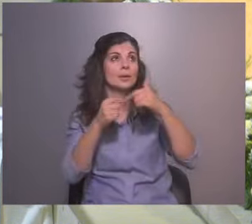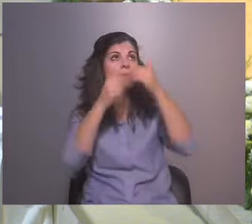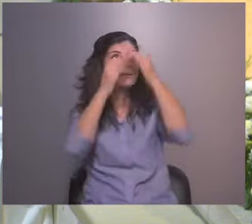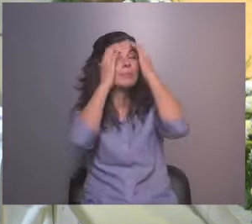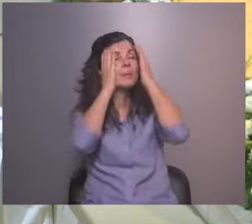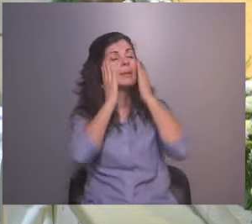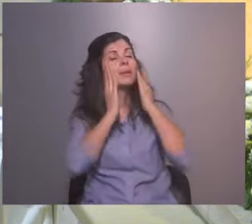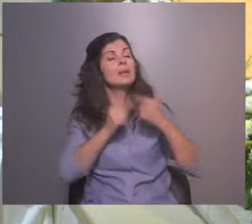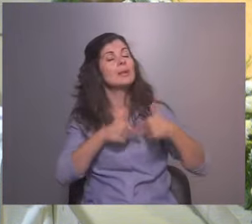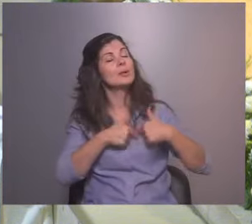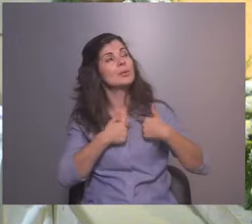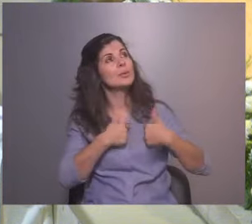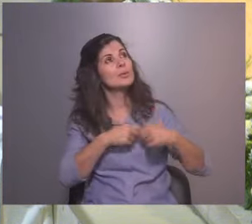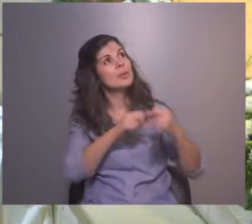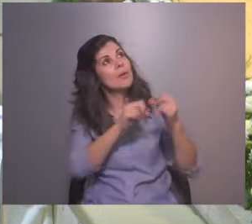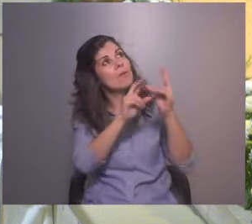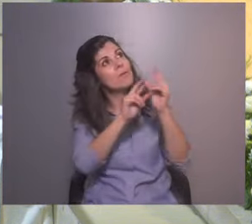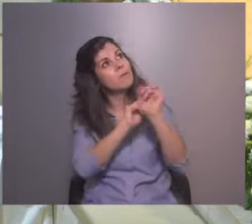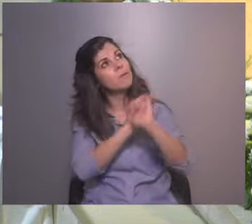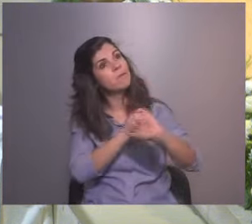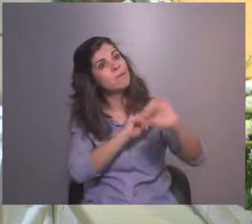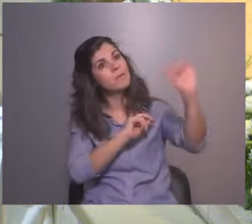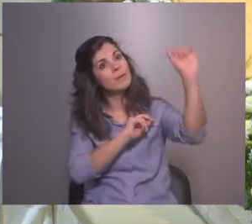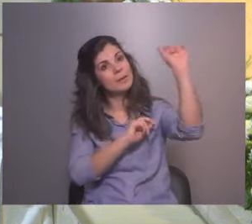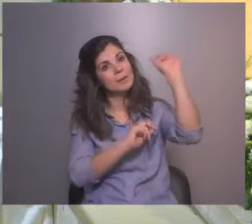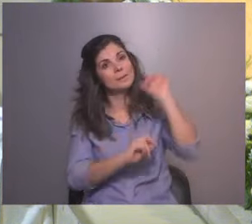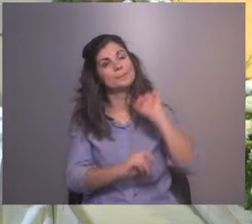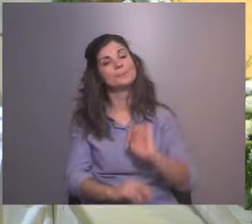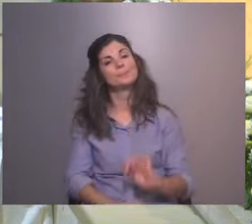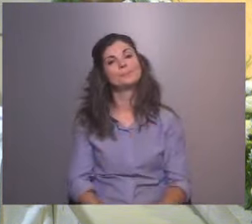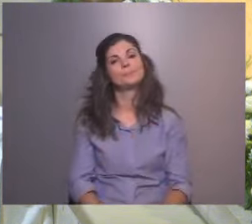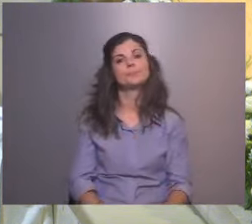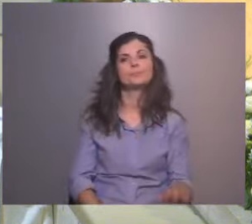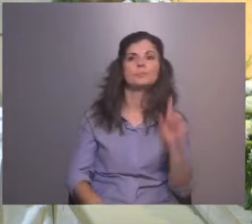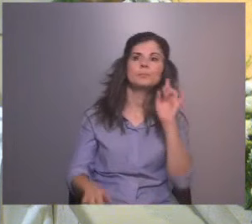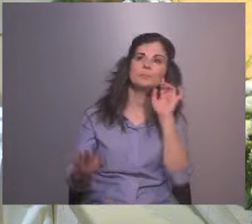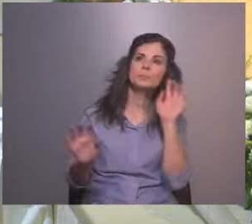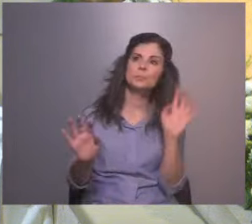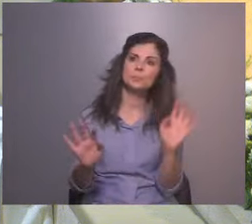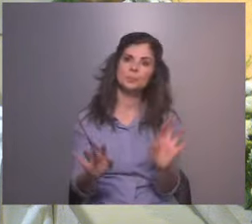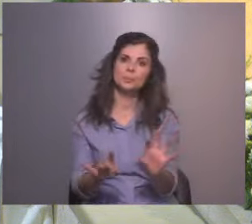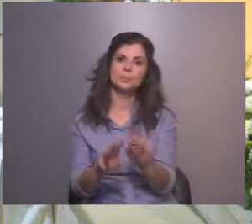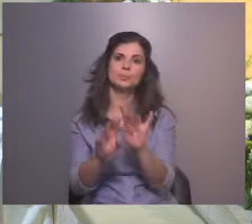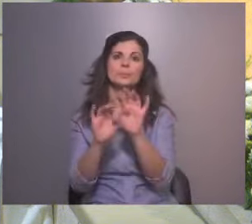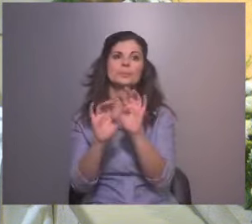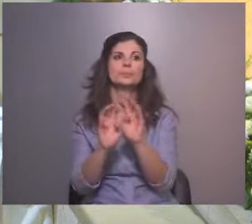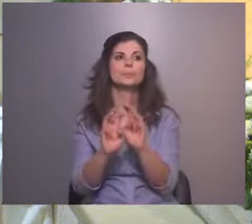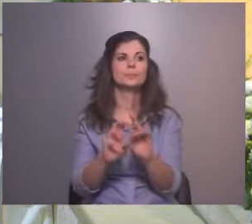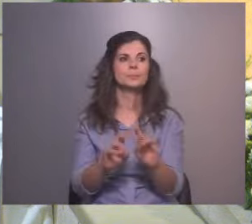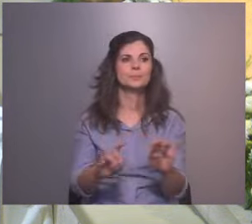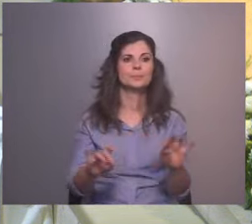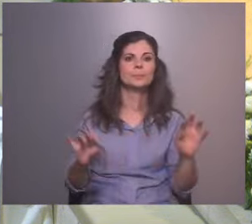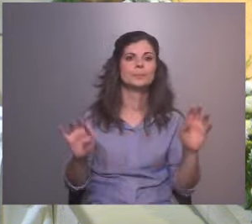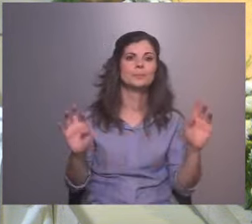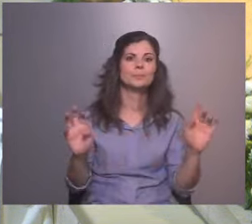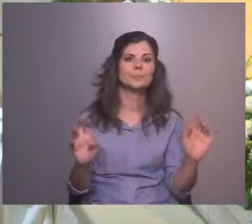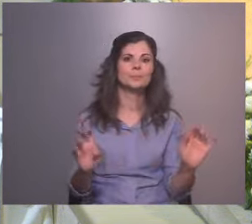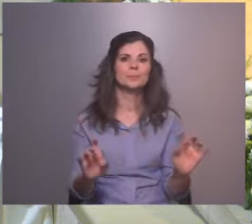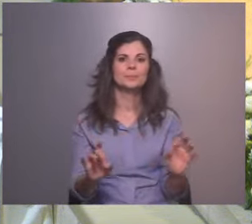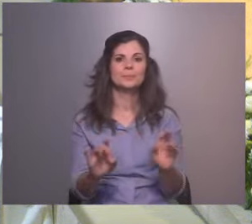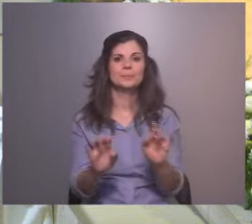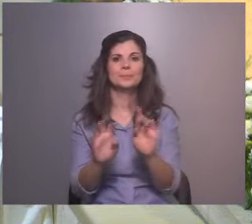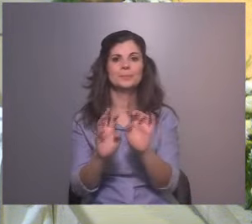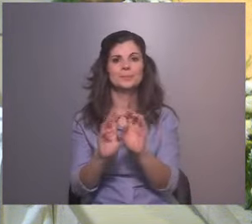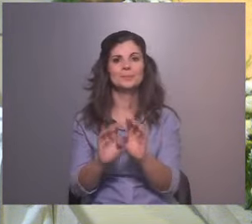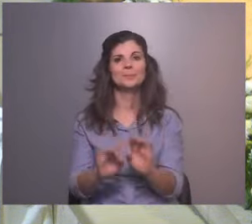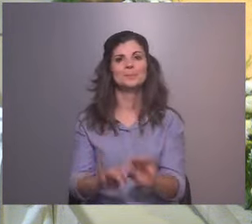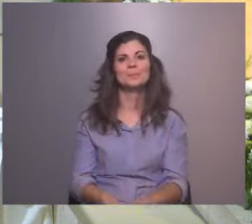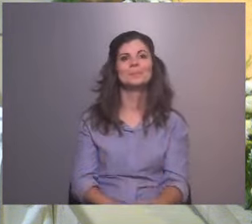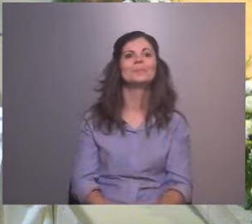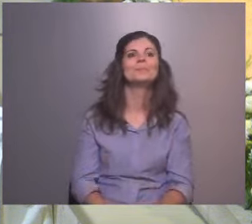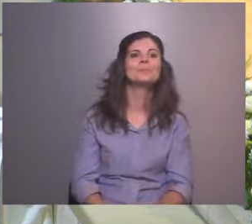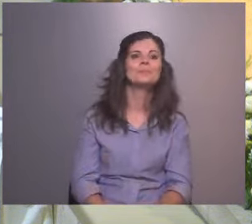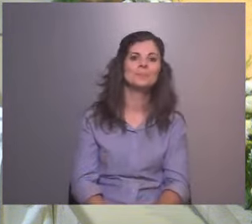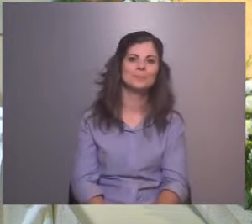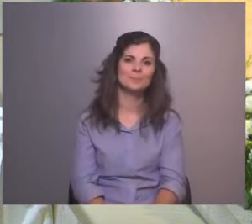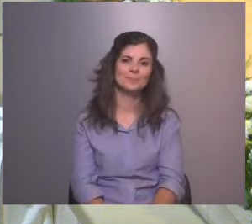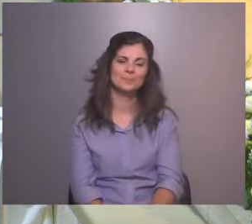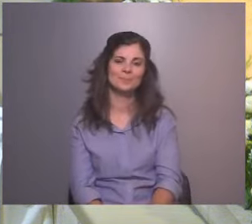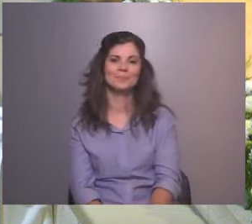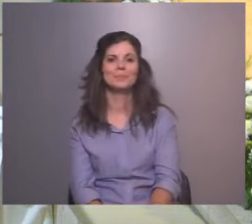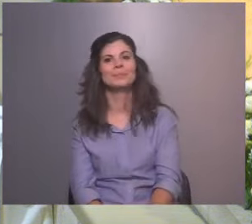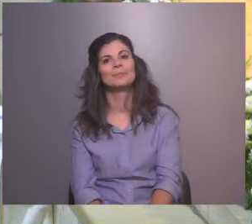ó Jesus, é por vosso amor, pela conversão dos pecadores e em reparação